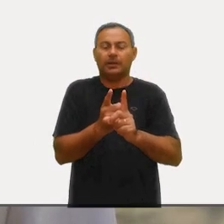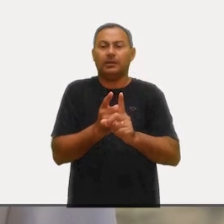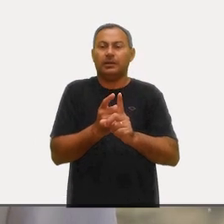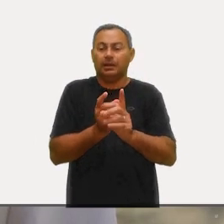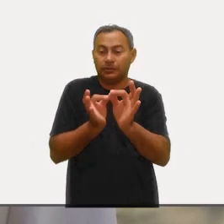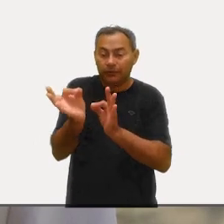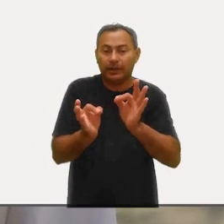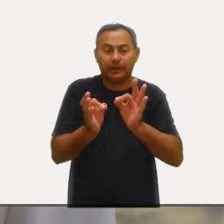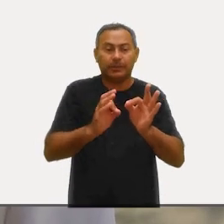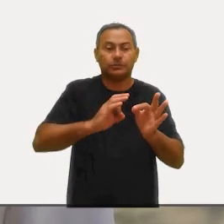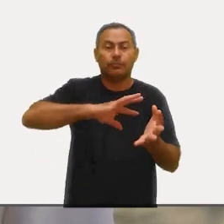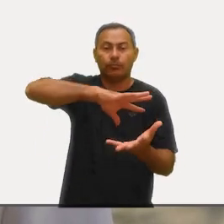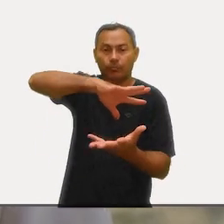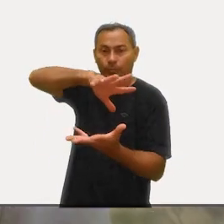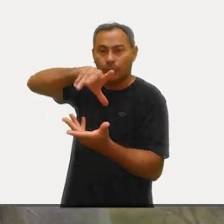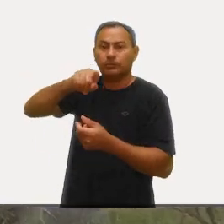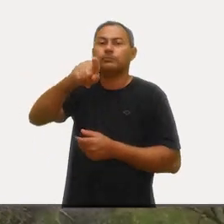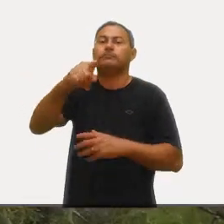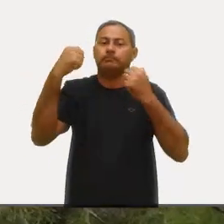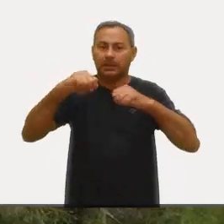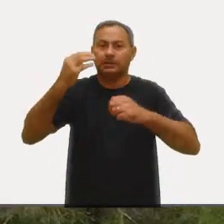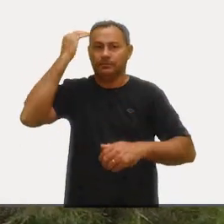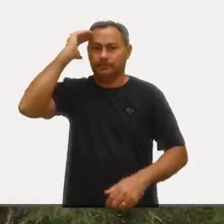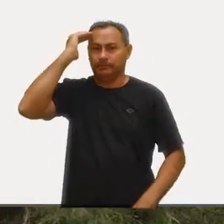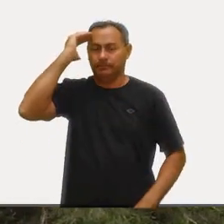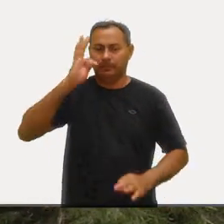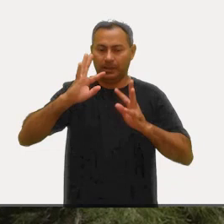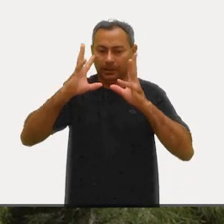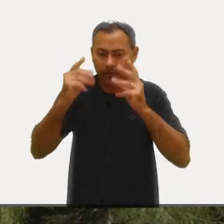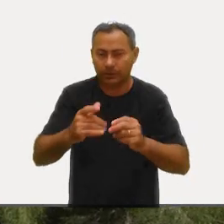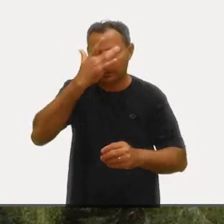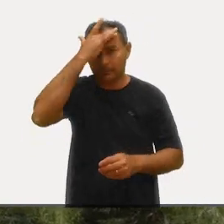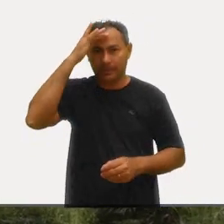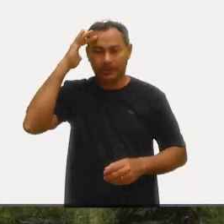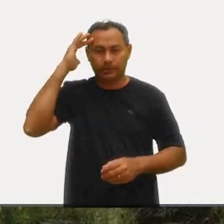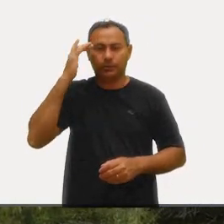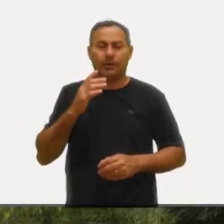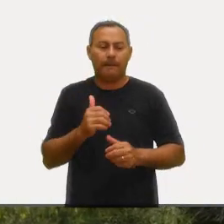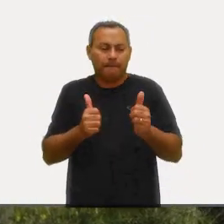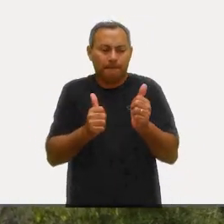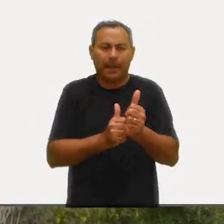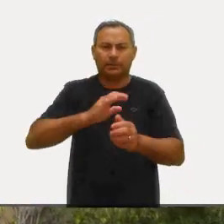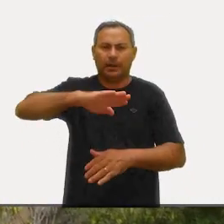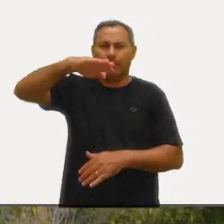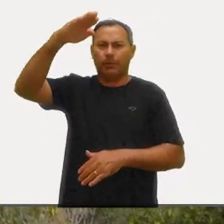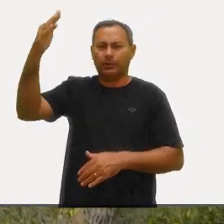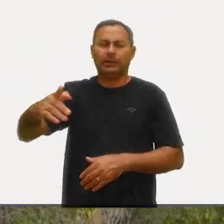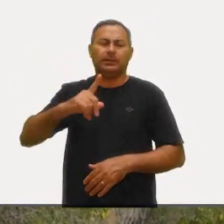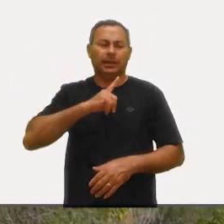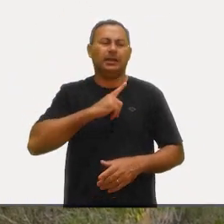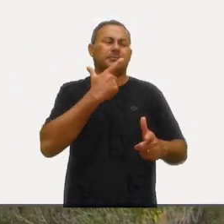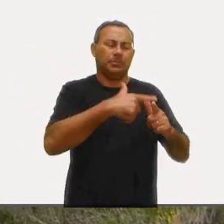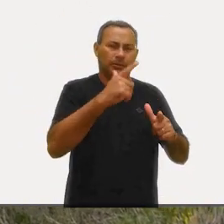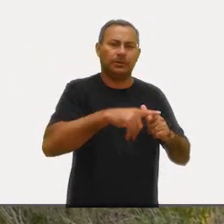discípulo e solução dele para esse mundo, que você precisa entender que toda aquela gente no sopé da montanha